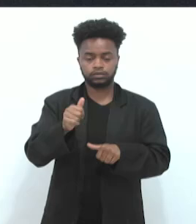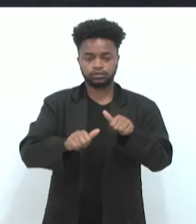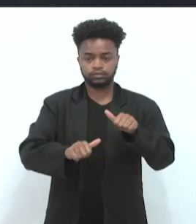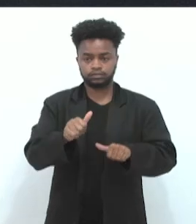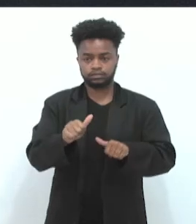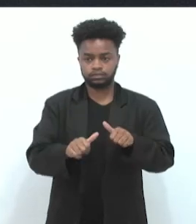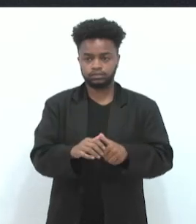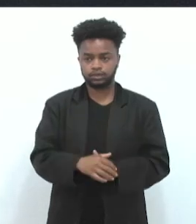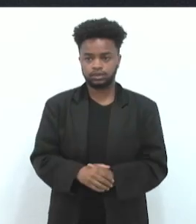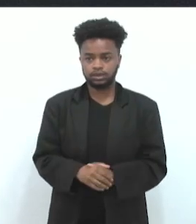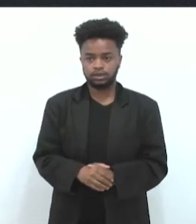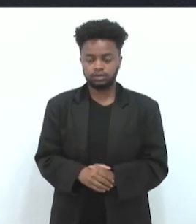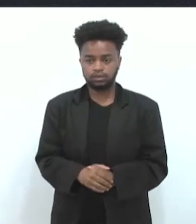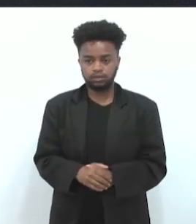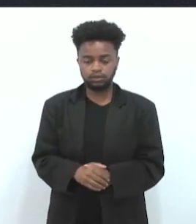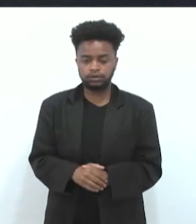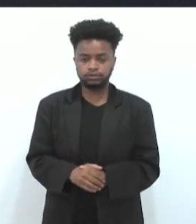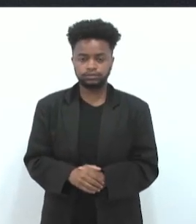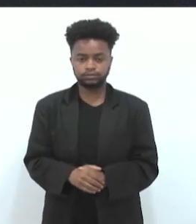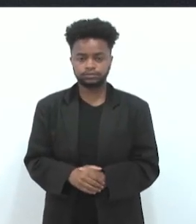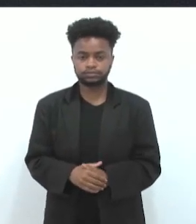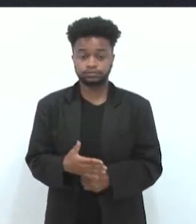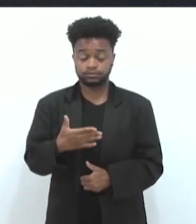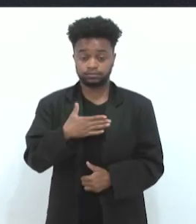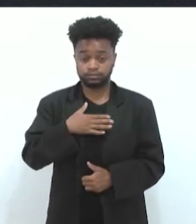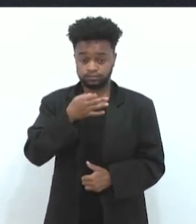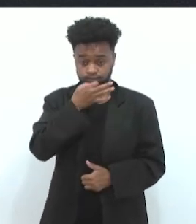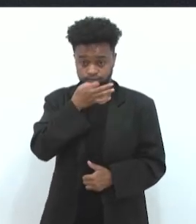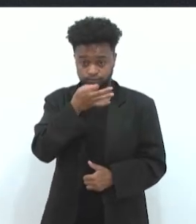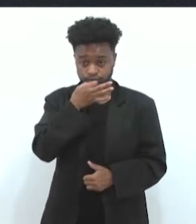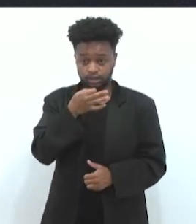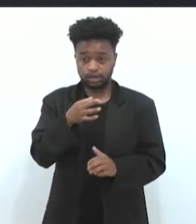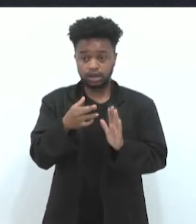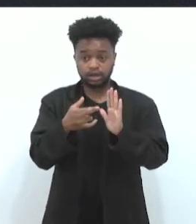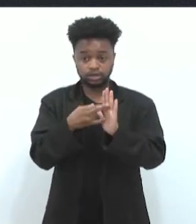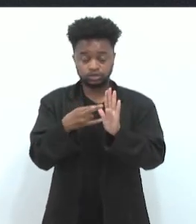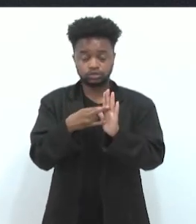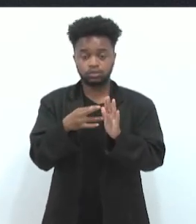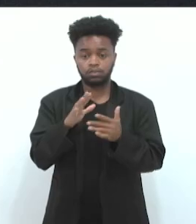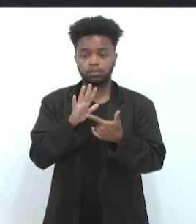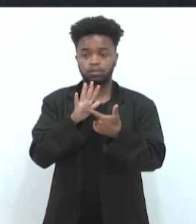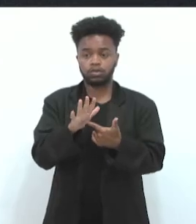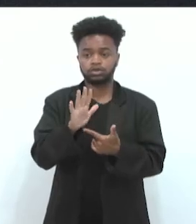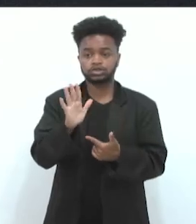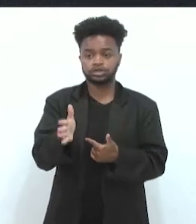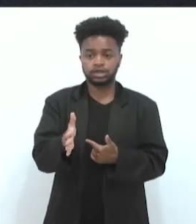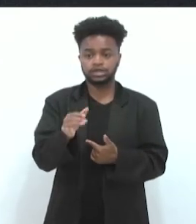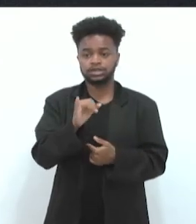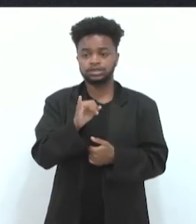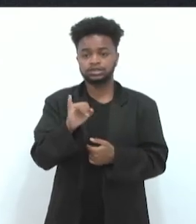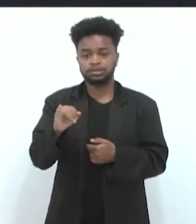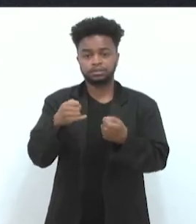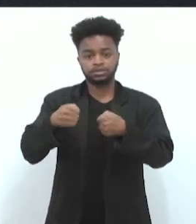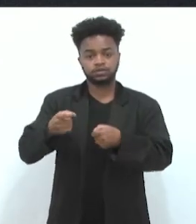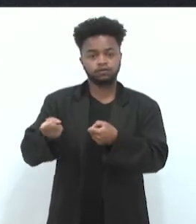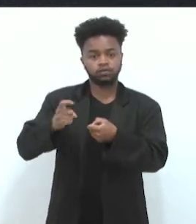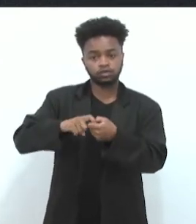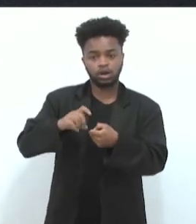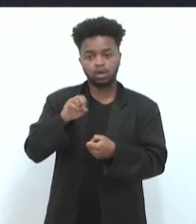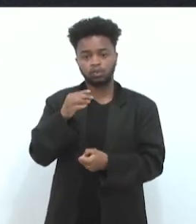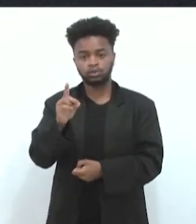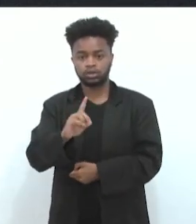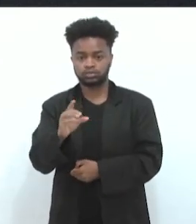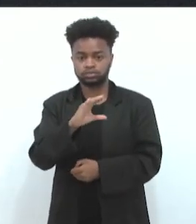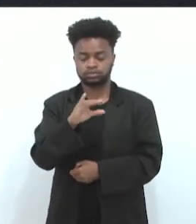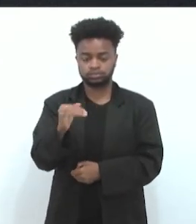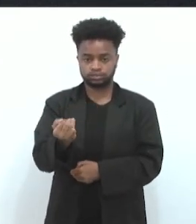isso que o deputado, deputado está dizendo. Na minha opinião, deputado Amorim, o regimento ele já estipula o caso de retorno à CCJ,